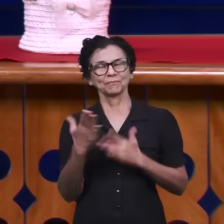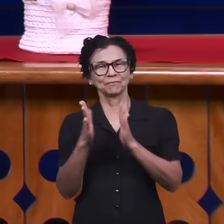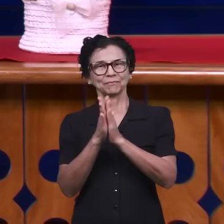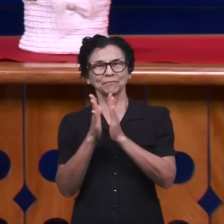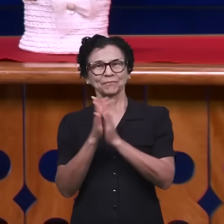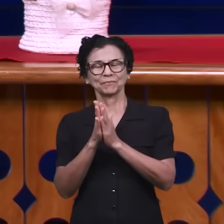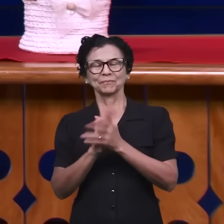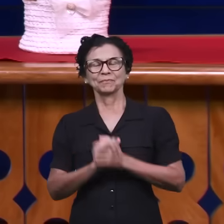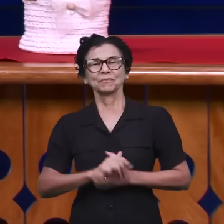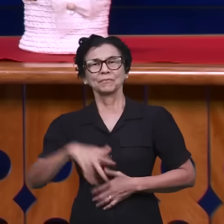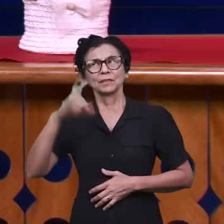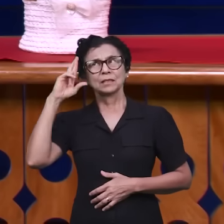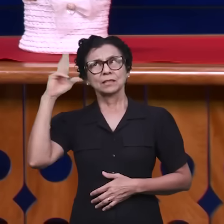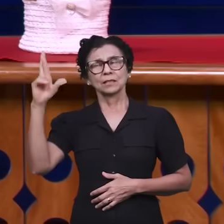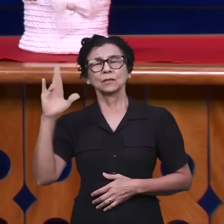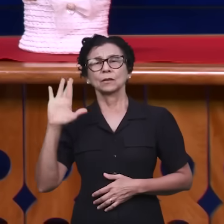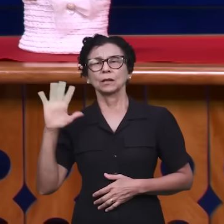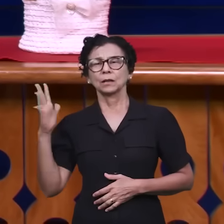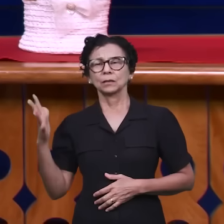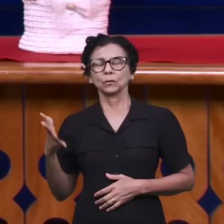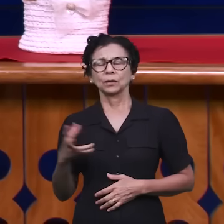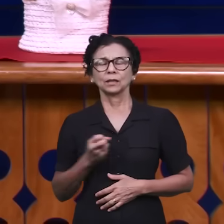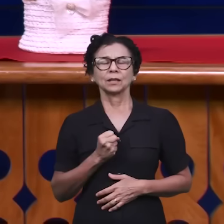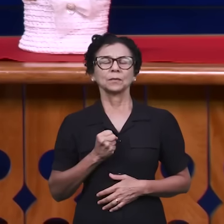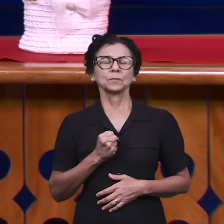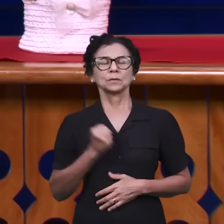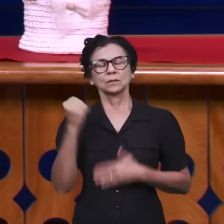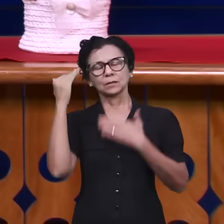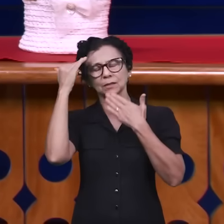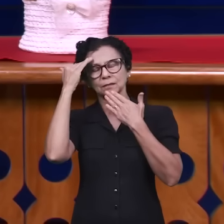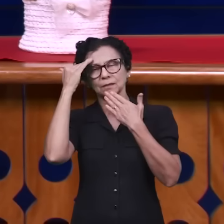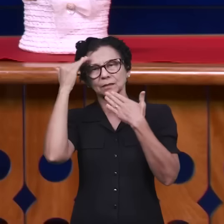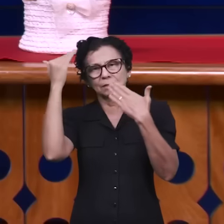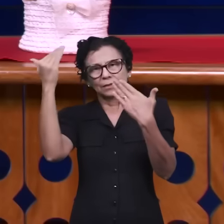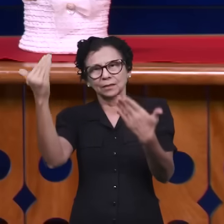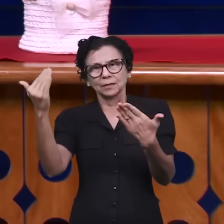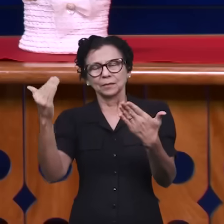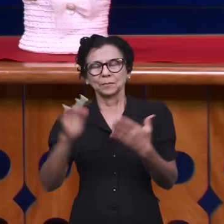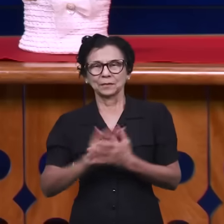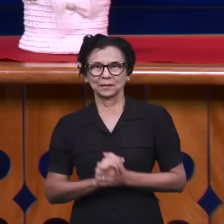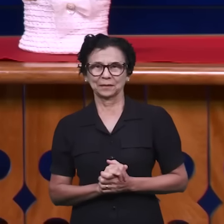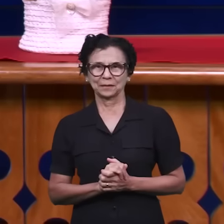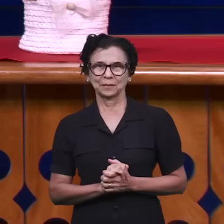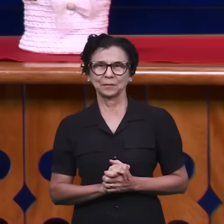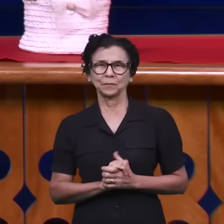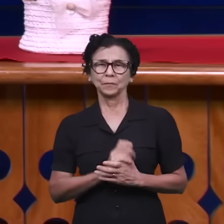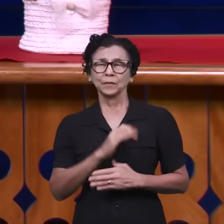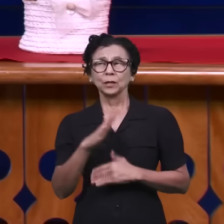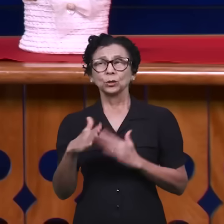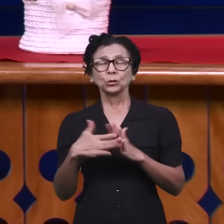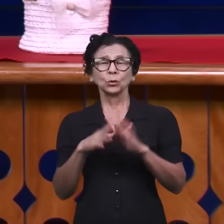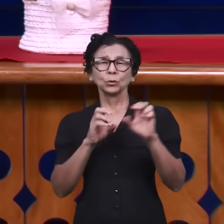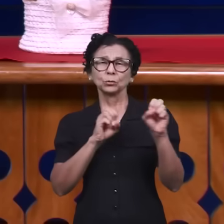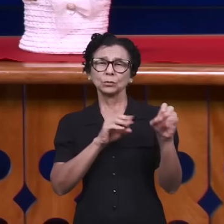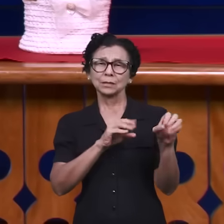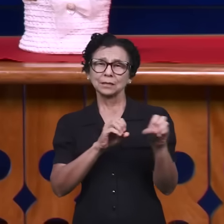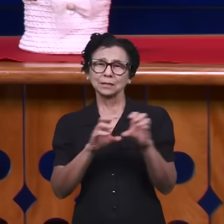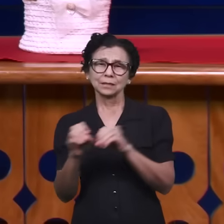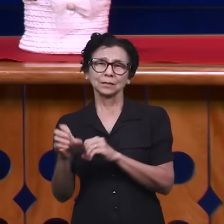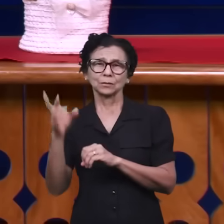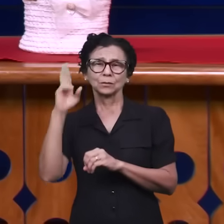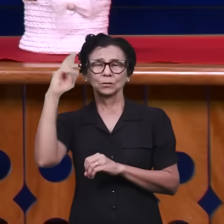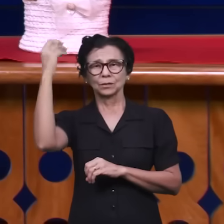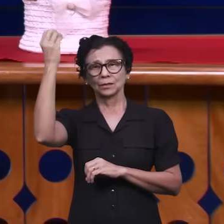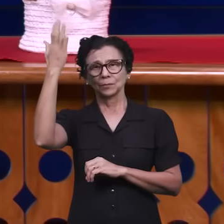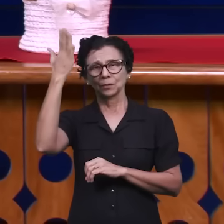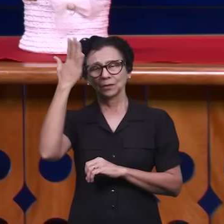oração. Senhor nosso Deus, já te adoramos, já te bendizemos por todos os ensinamentos que o Senhor